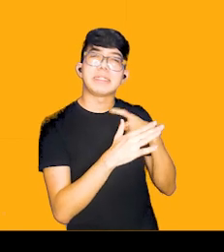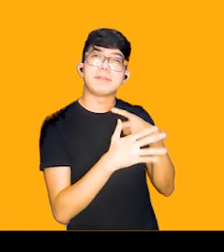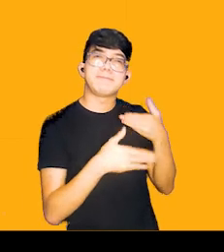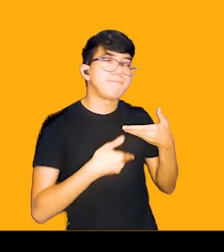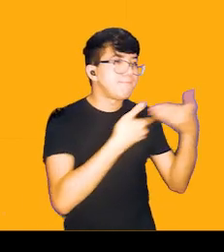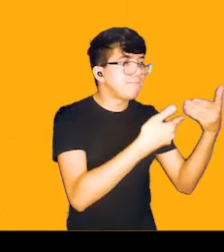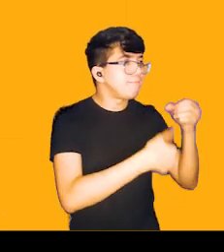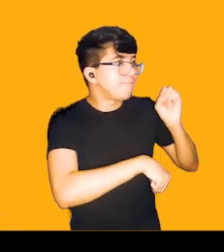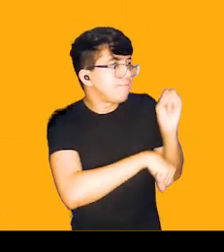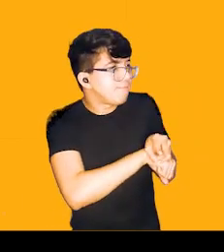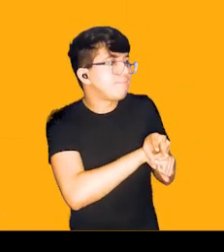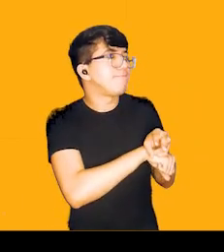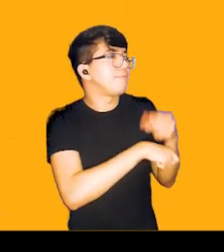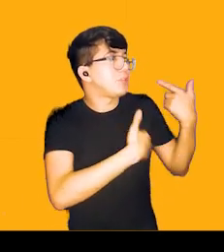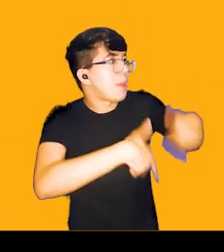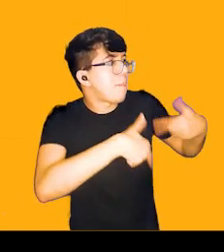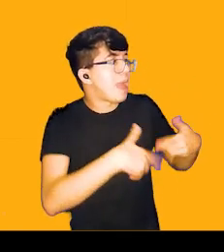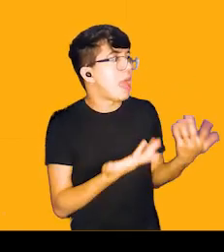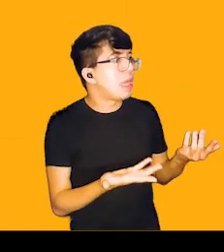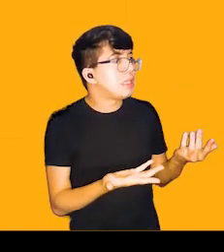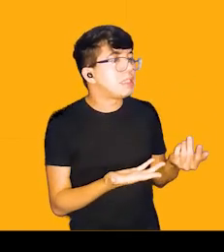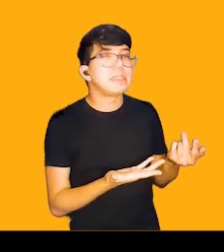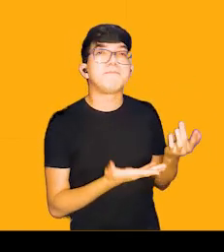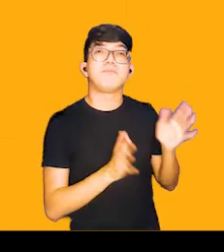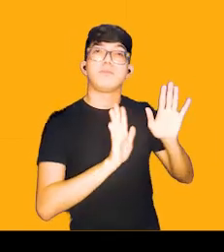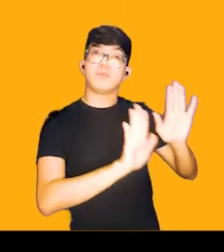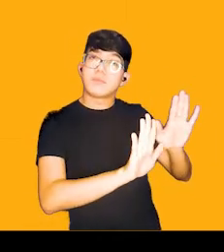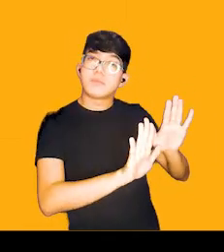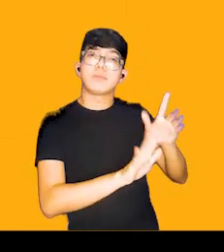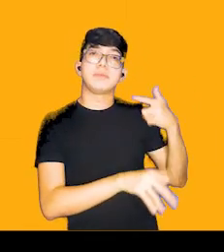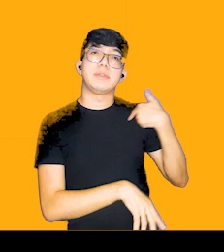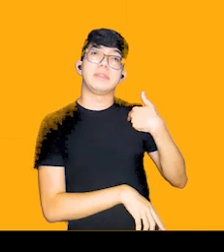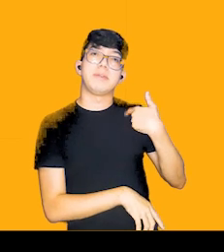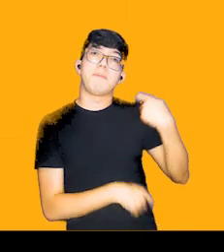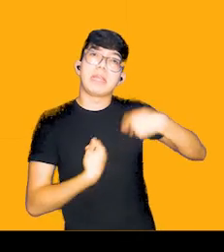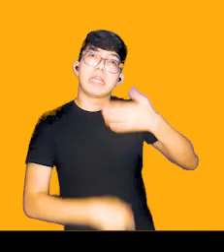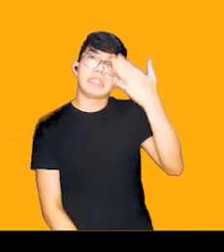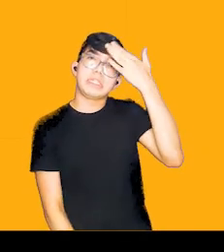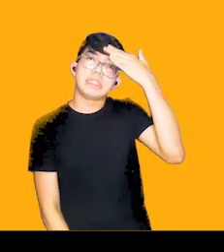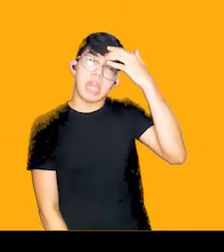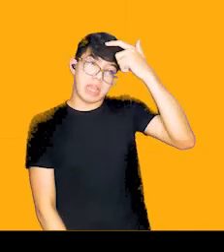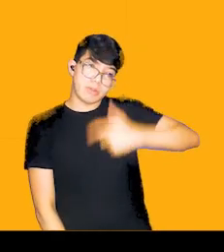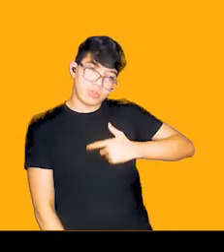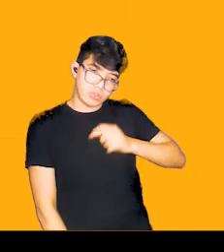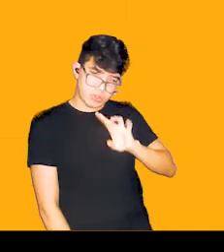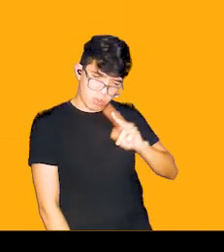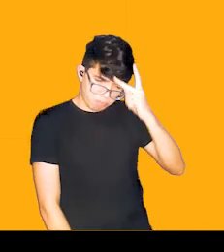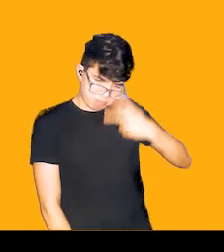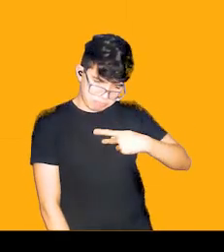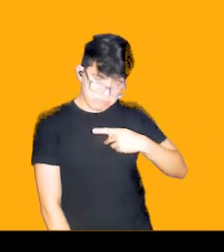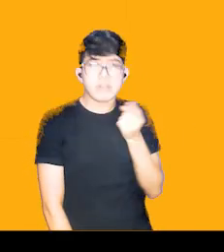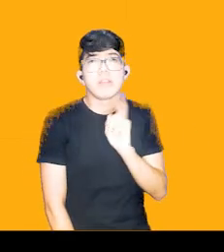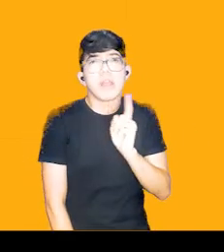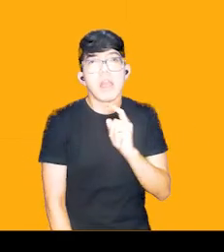Quando você está sendo contratado por alguém para fazer um trabalho, você não pode ter somente o seu olhar. Você tem que ter o seu